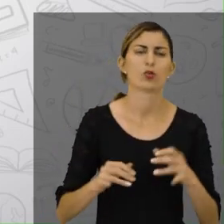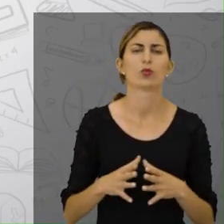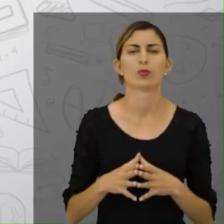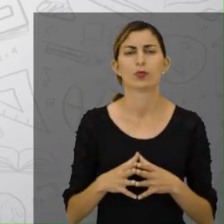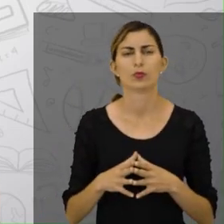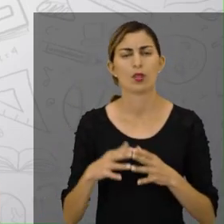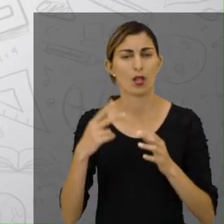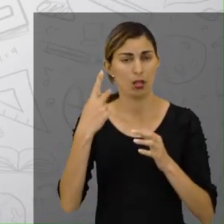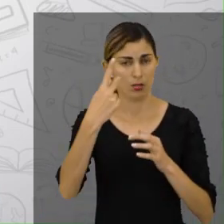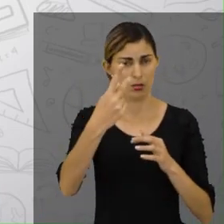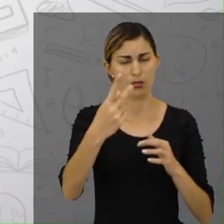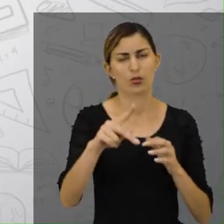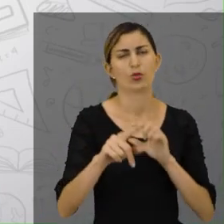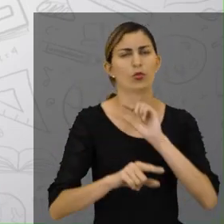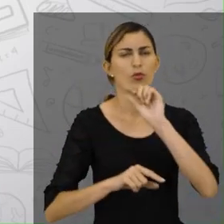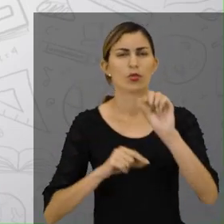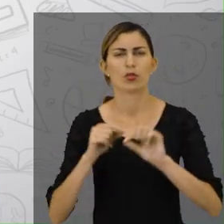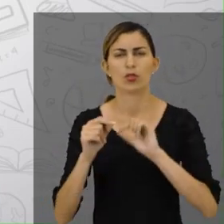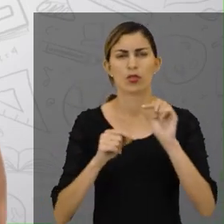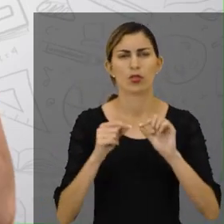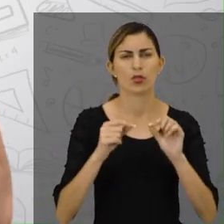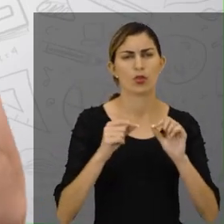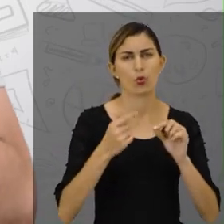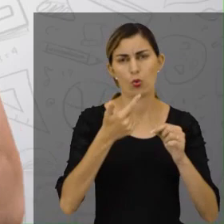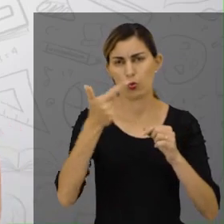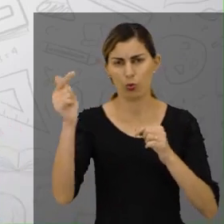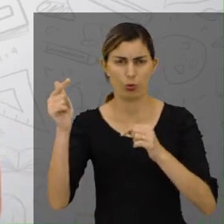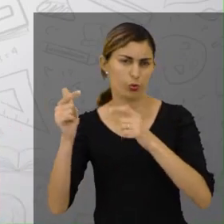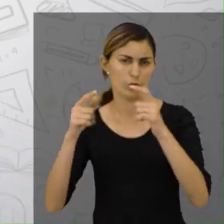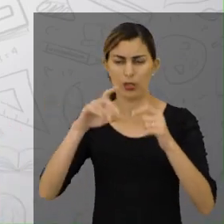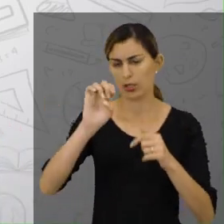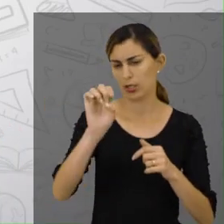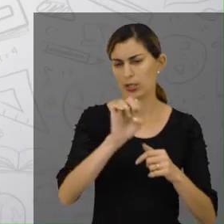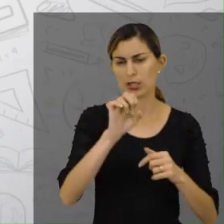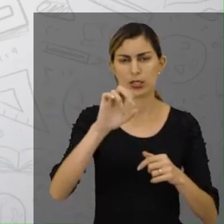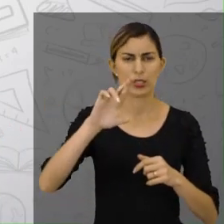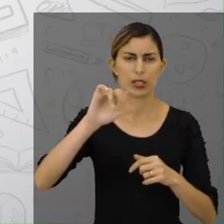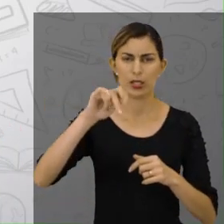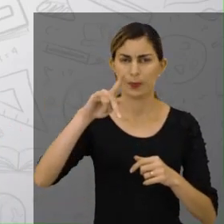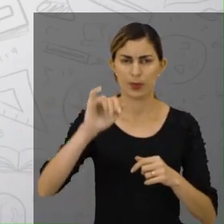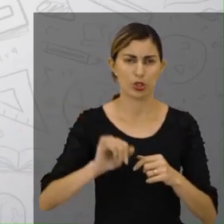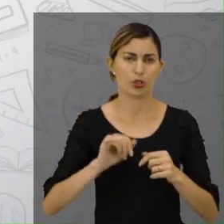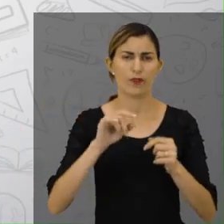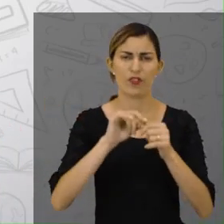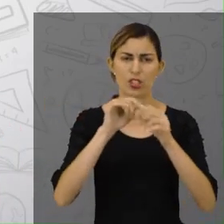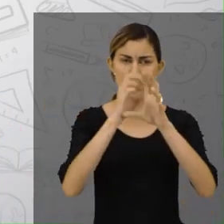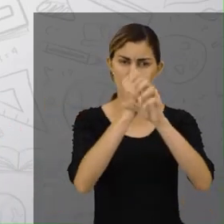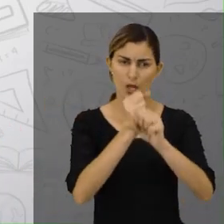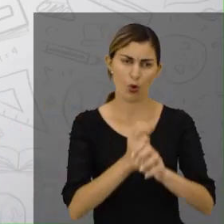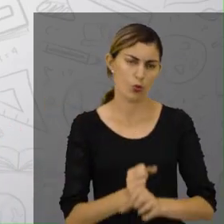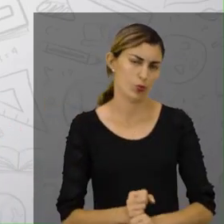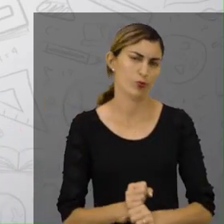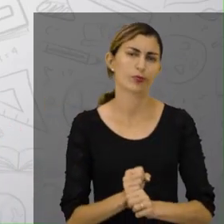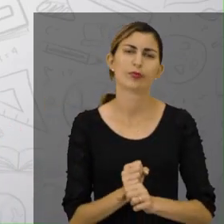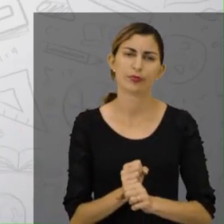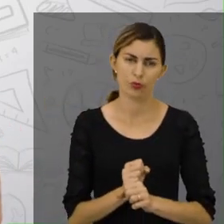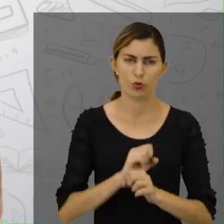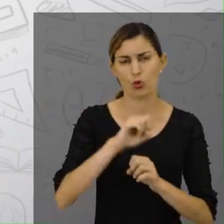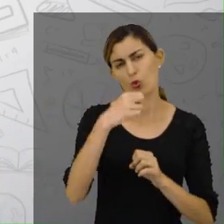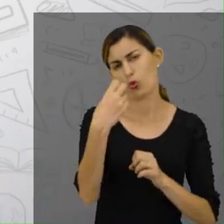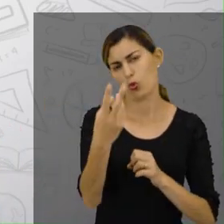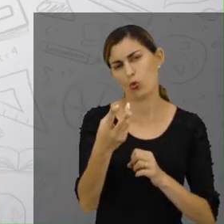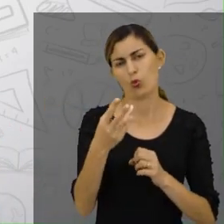precisamos para que, em outra parte do script, nós possamos fazer os cálculos,